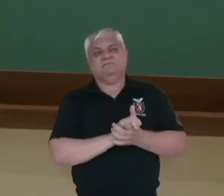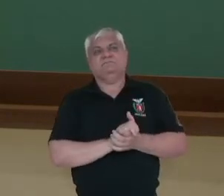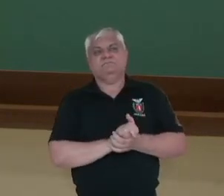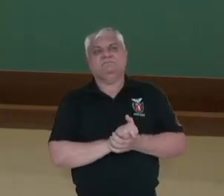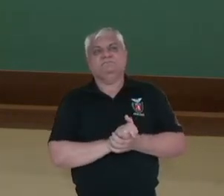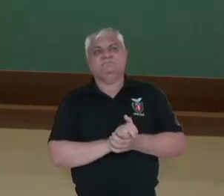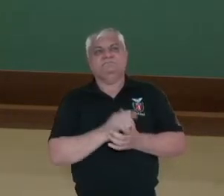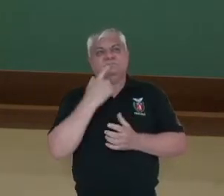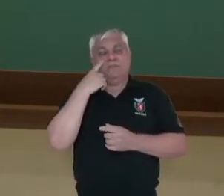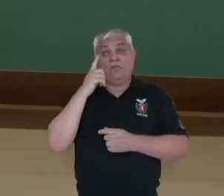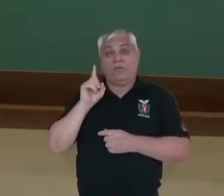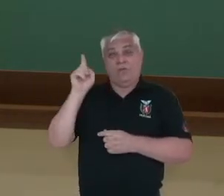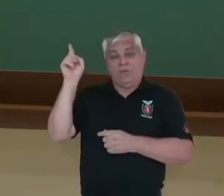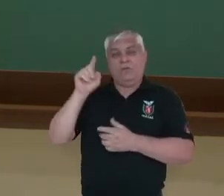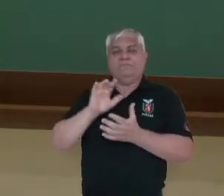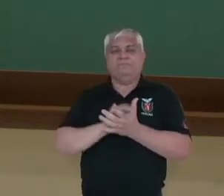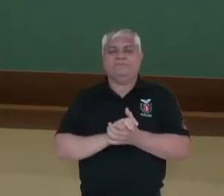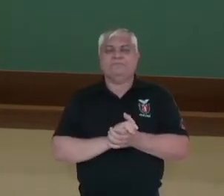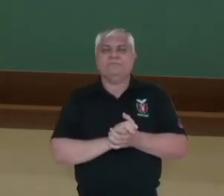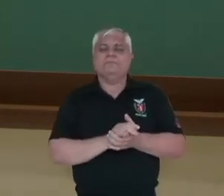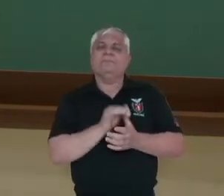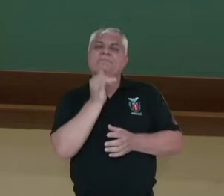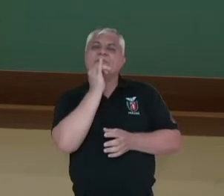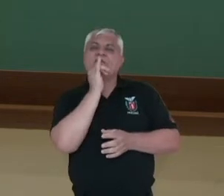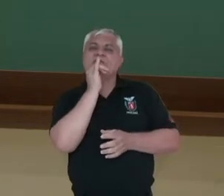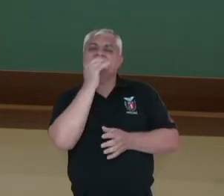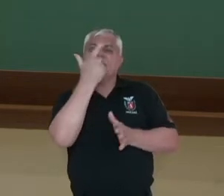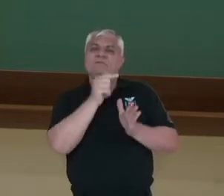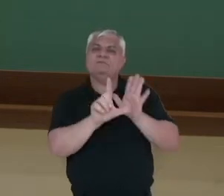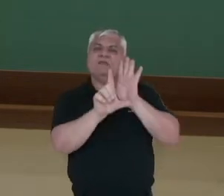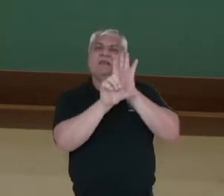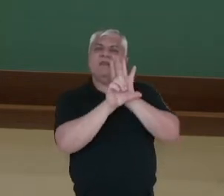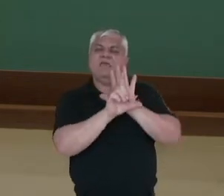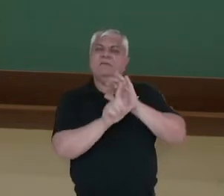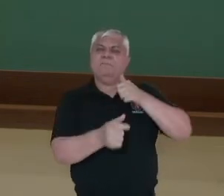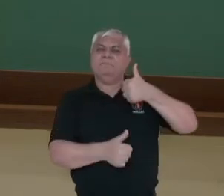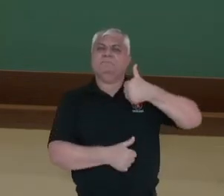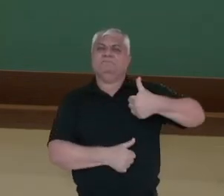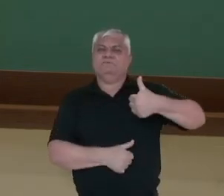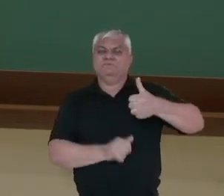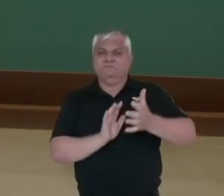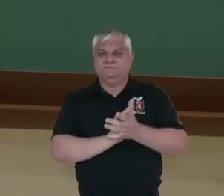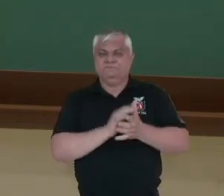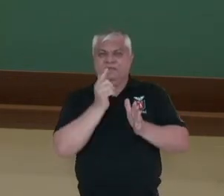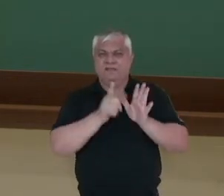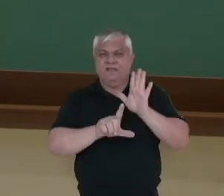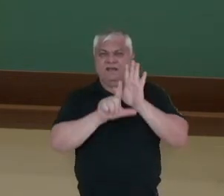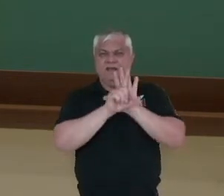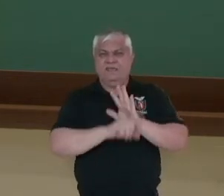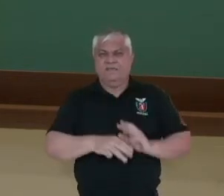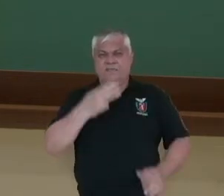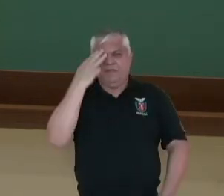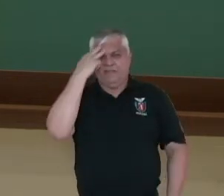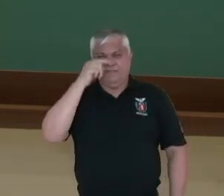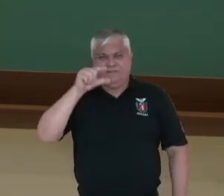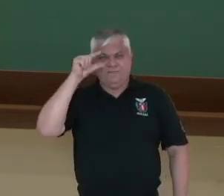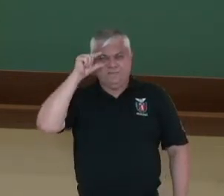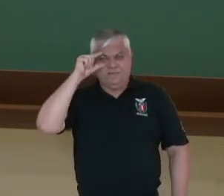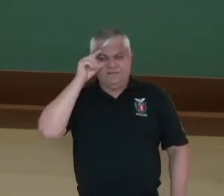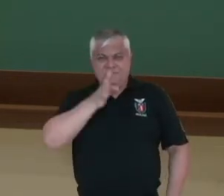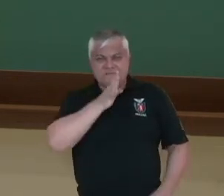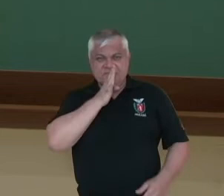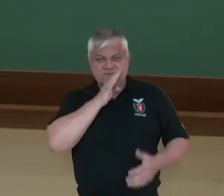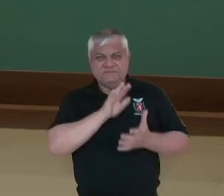trouxe aqui para vocês analisarem um exemplo de lei positiva. Já ouviram falar na Lei Maria da